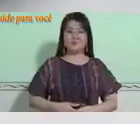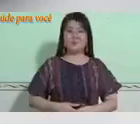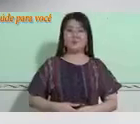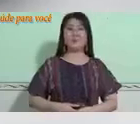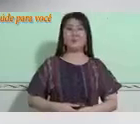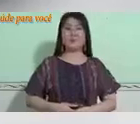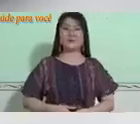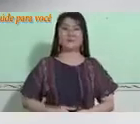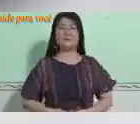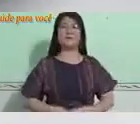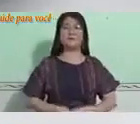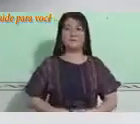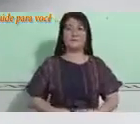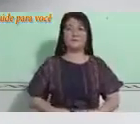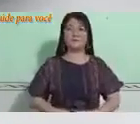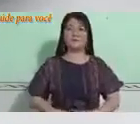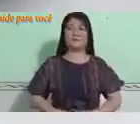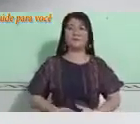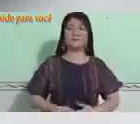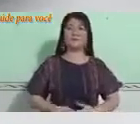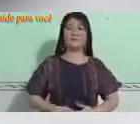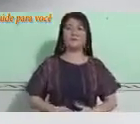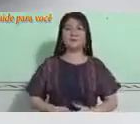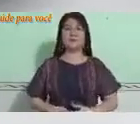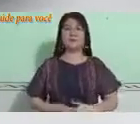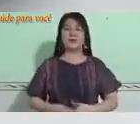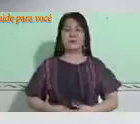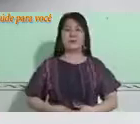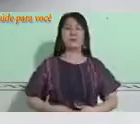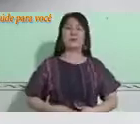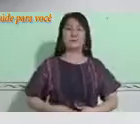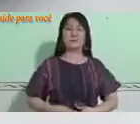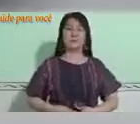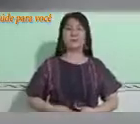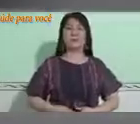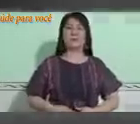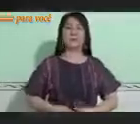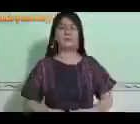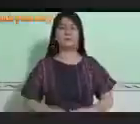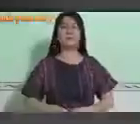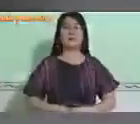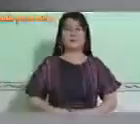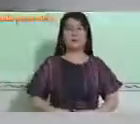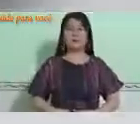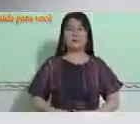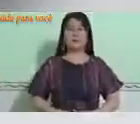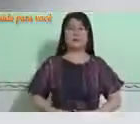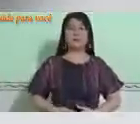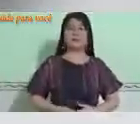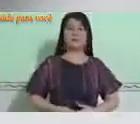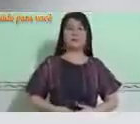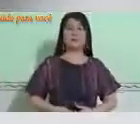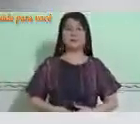veja como aliviar a dor da enxaqueca com Maura. Além disso, para prevenir as crises de enxaqueca com Maura,